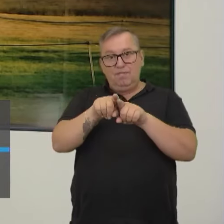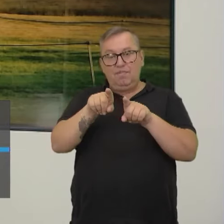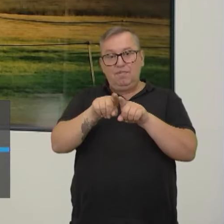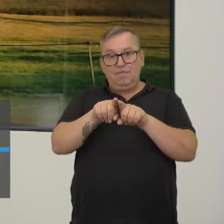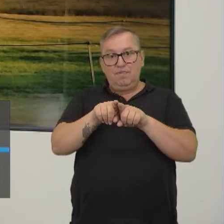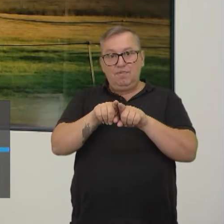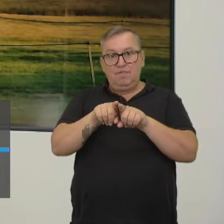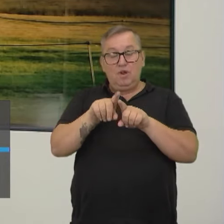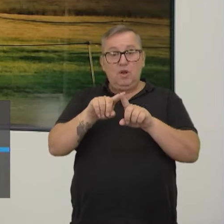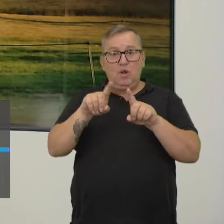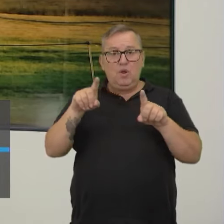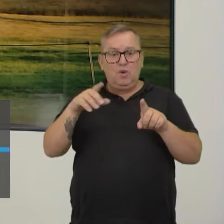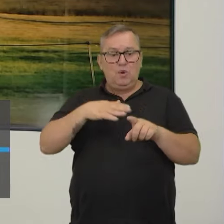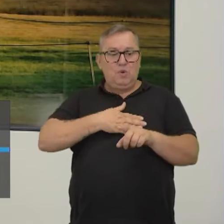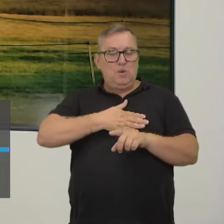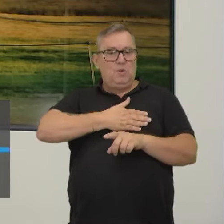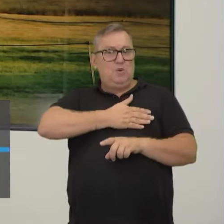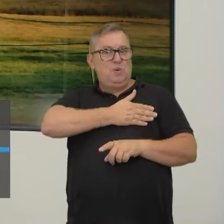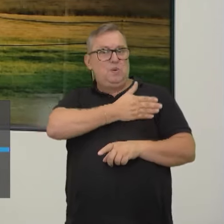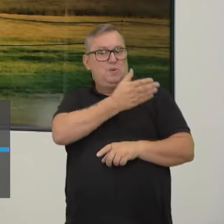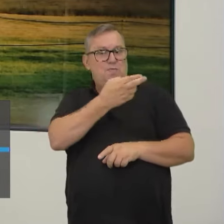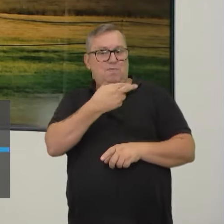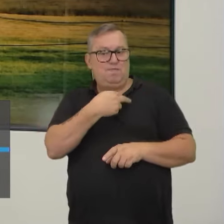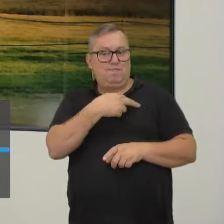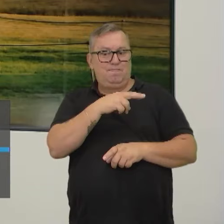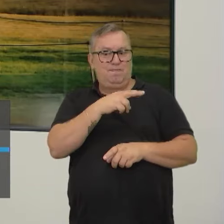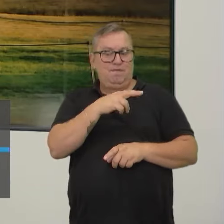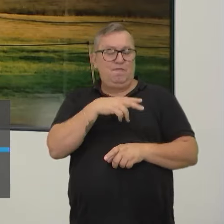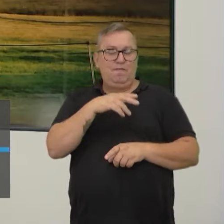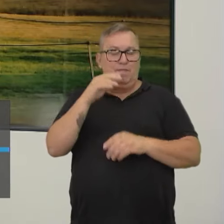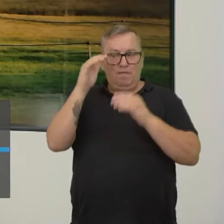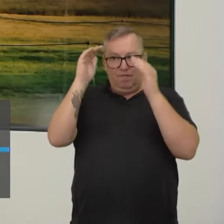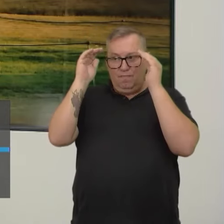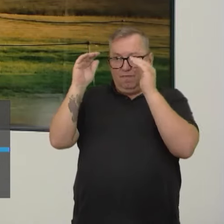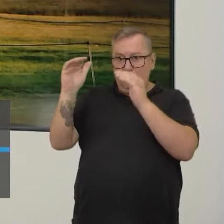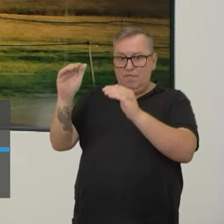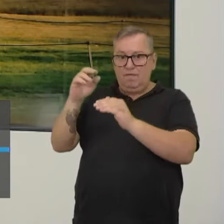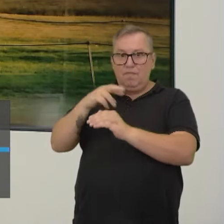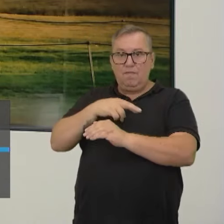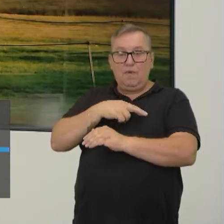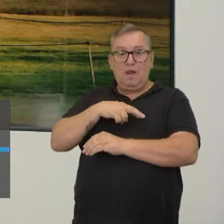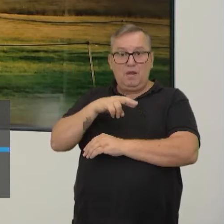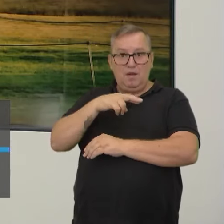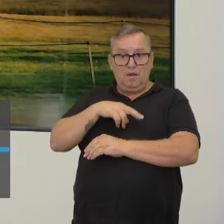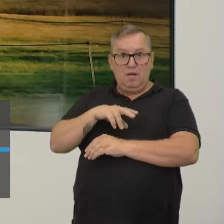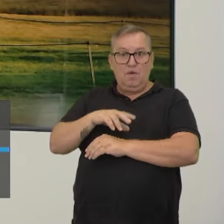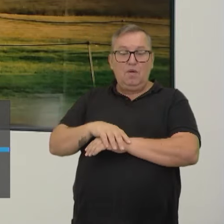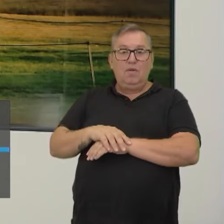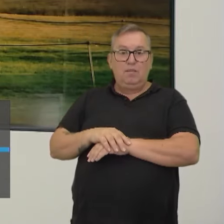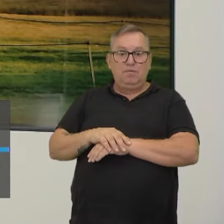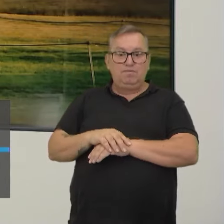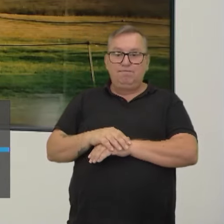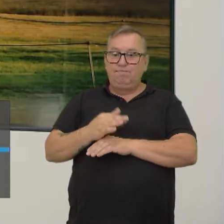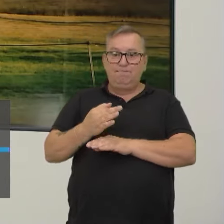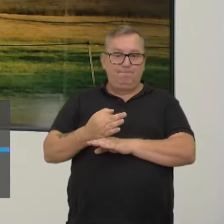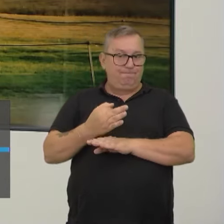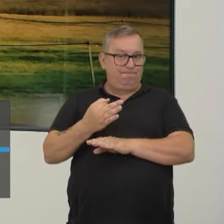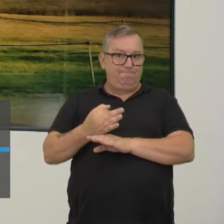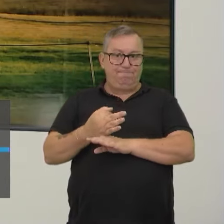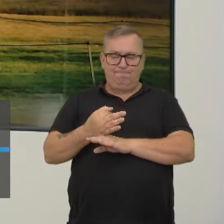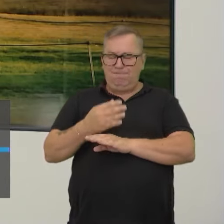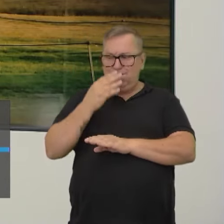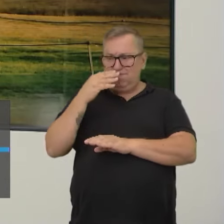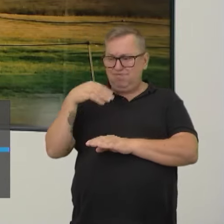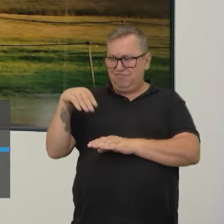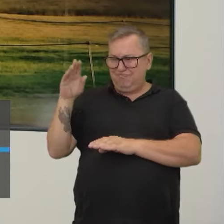intolerância religiosa é quando eu não respeito a religião do próximo. Quando eu tenho intolerância, eu não respeito. Eu